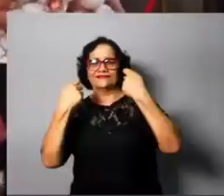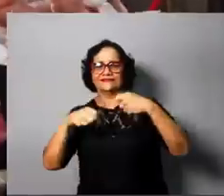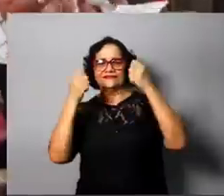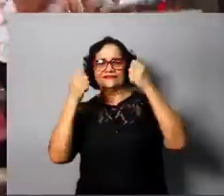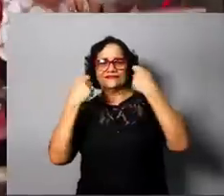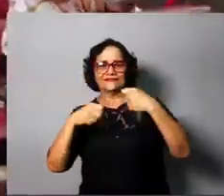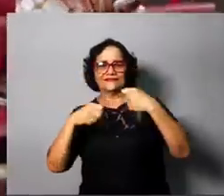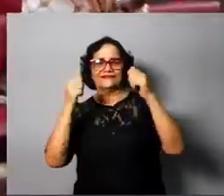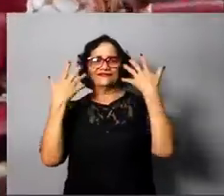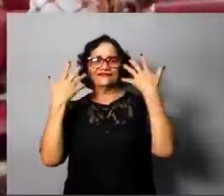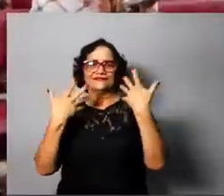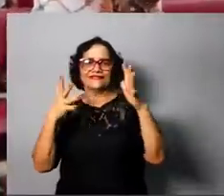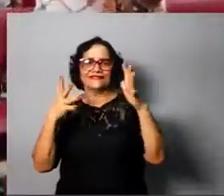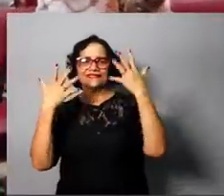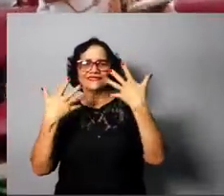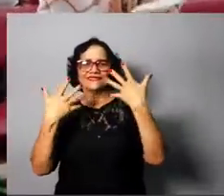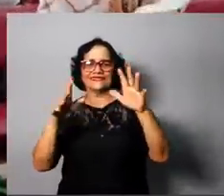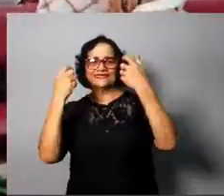aleluia,